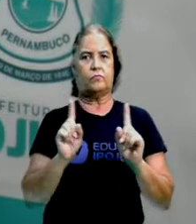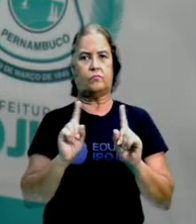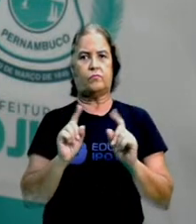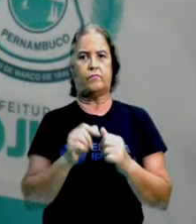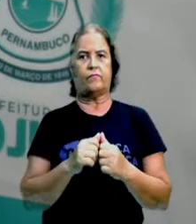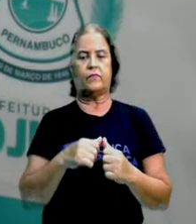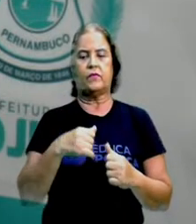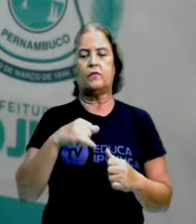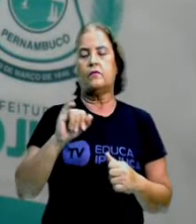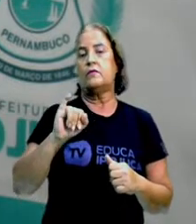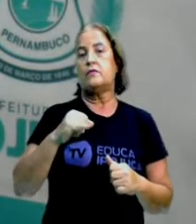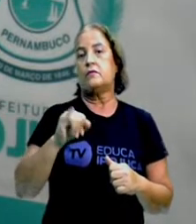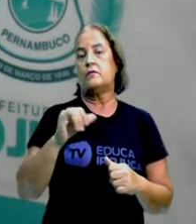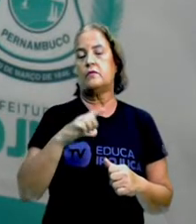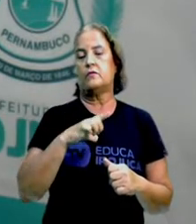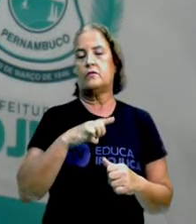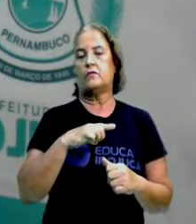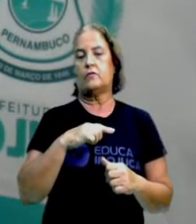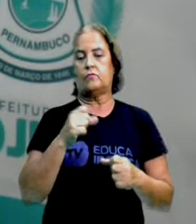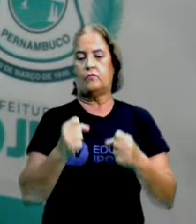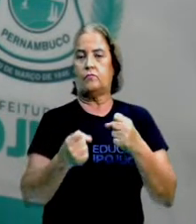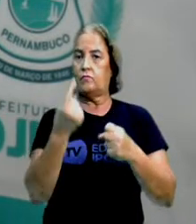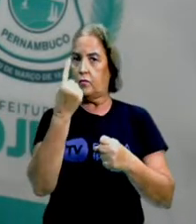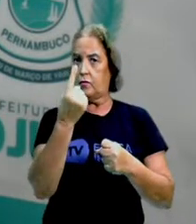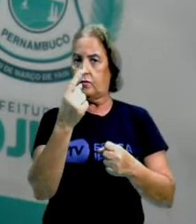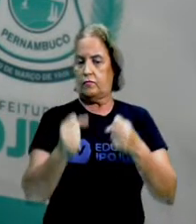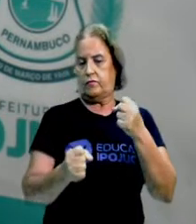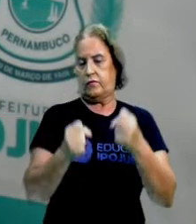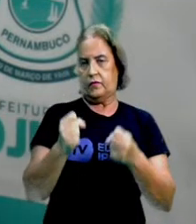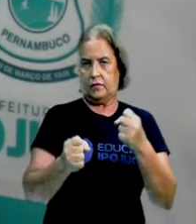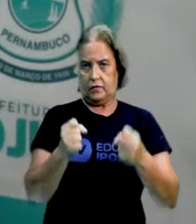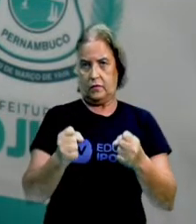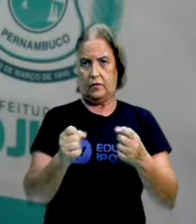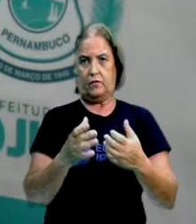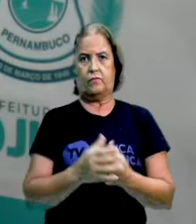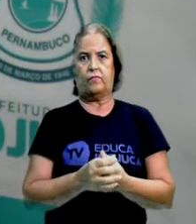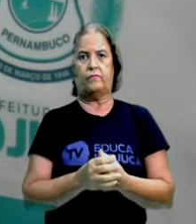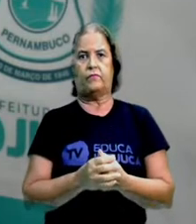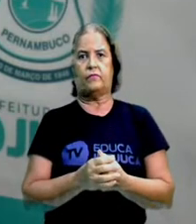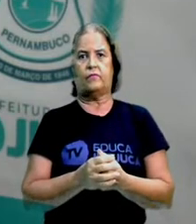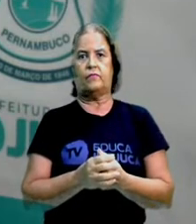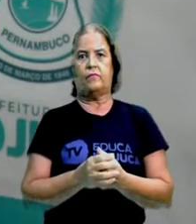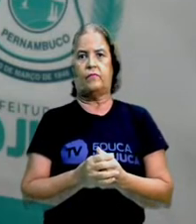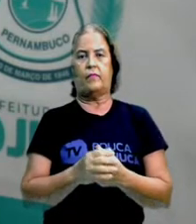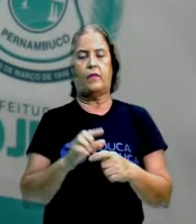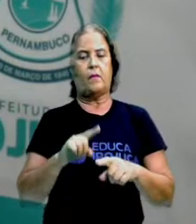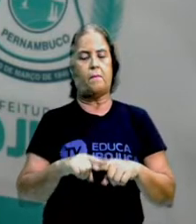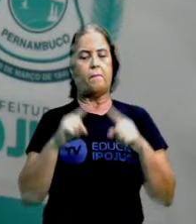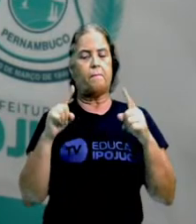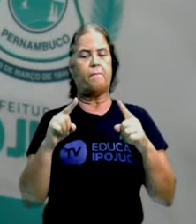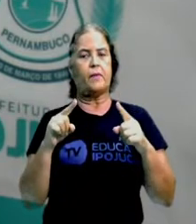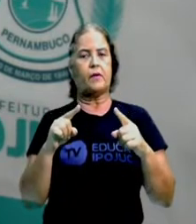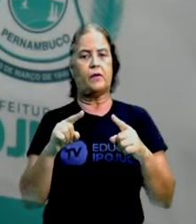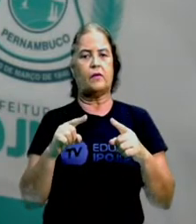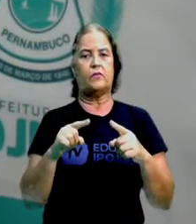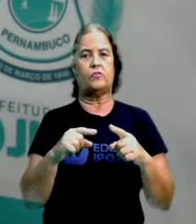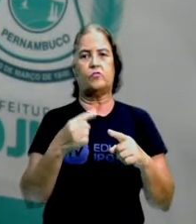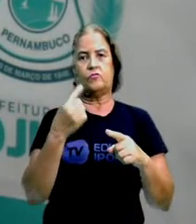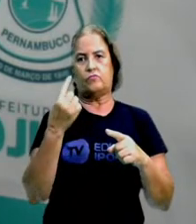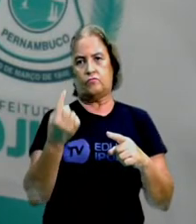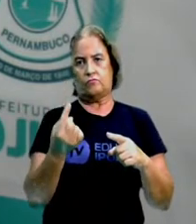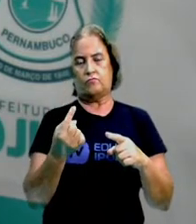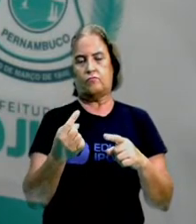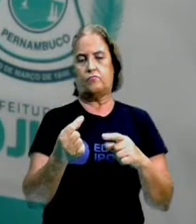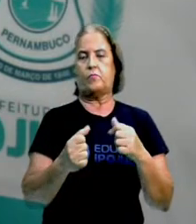carro, my car. Se eu tenho mais de um carro, my cars. O substantivo ele vai para o